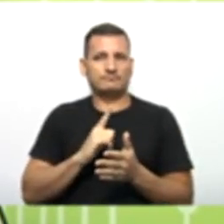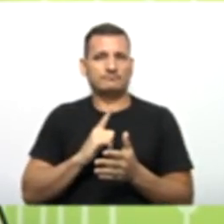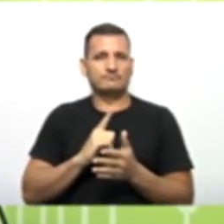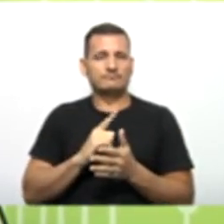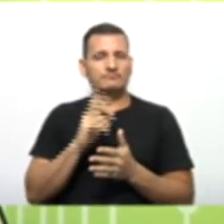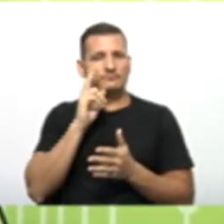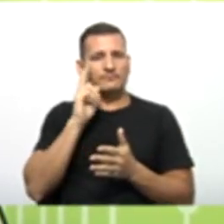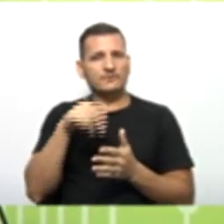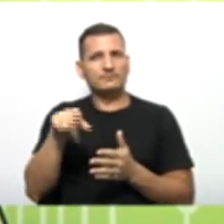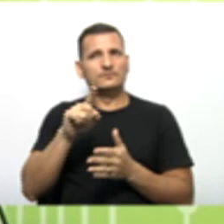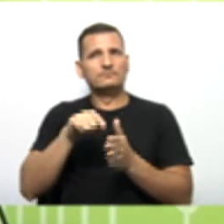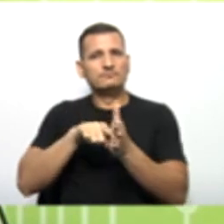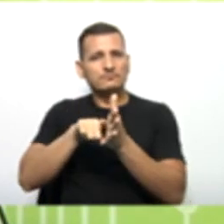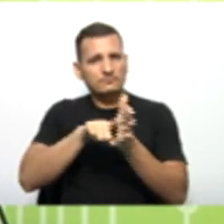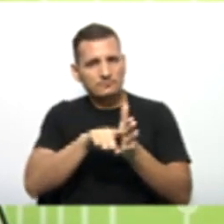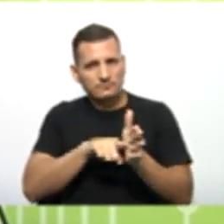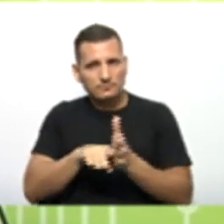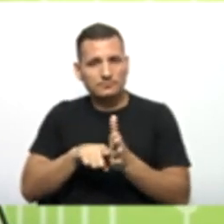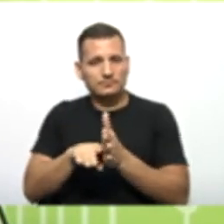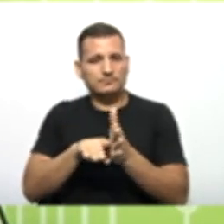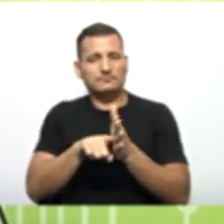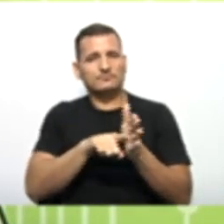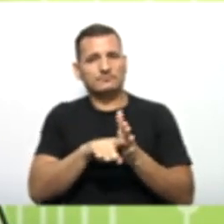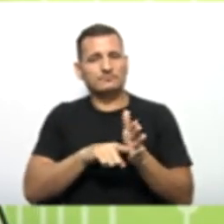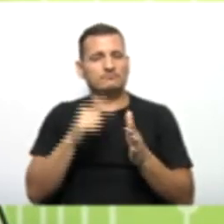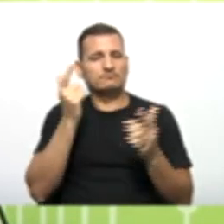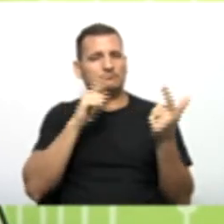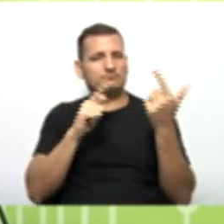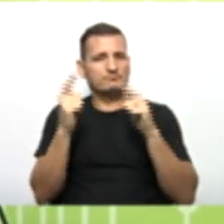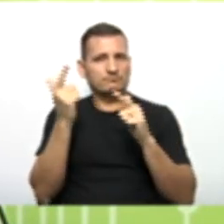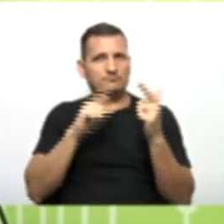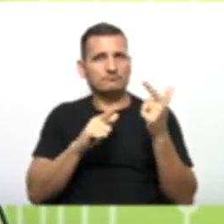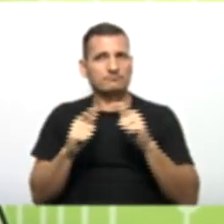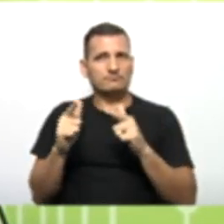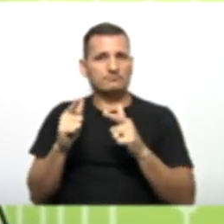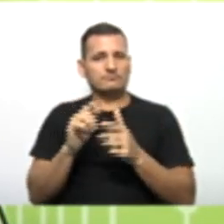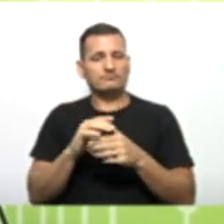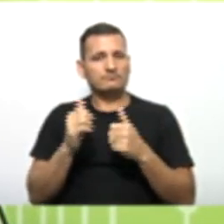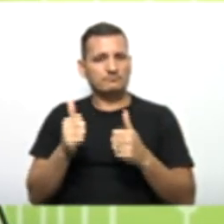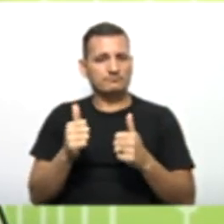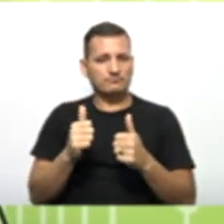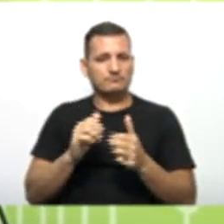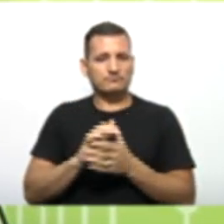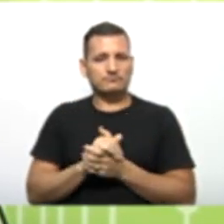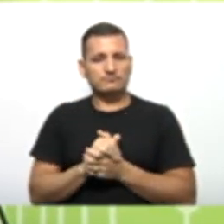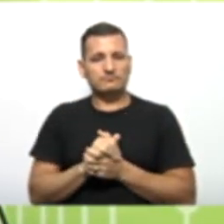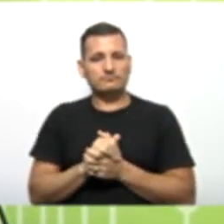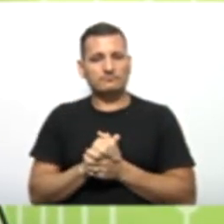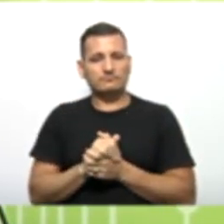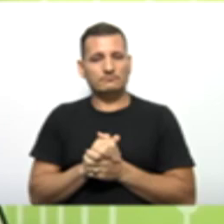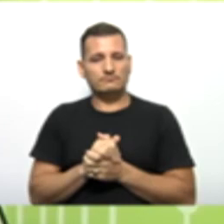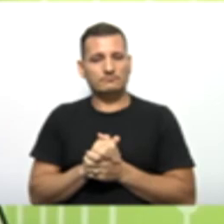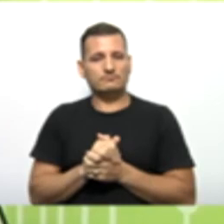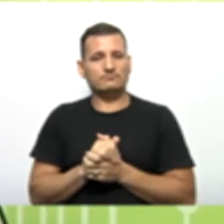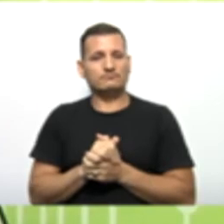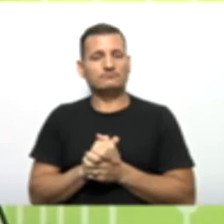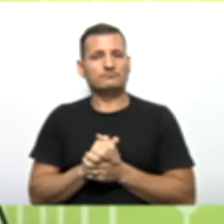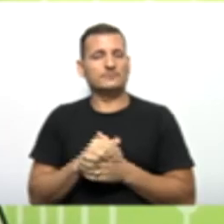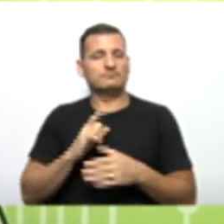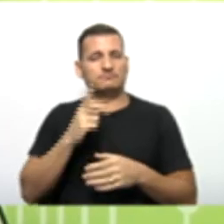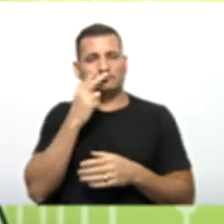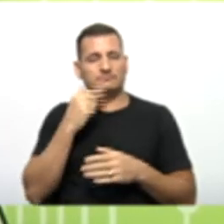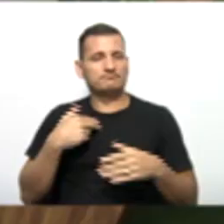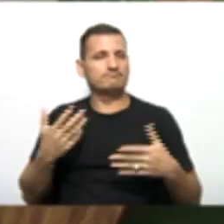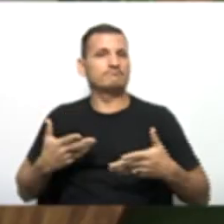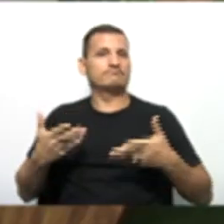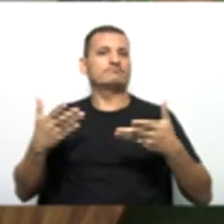pesquisando que estão indo atrás que estão conseguindo tudo isso não é mesmo alan não dá até um barzinho para dar aulas